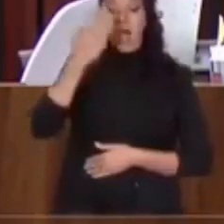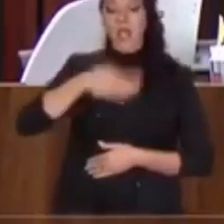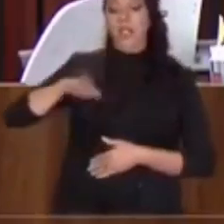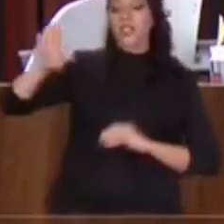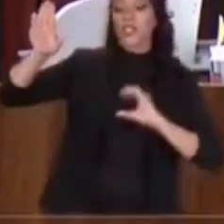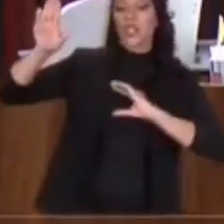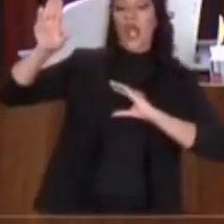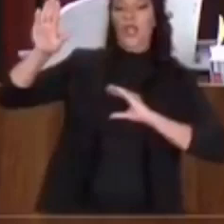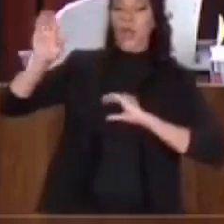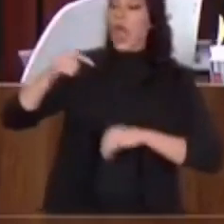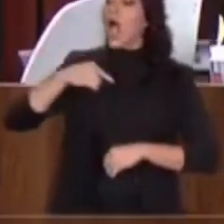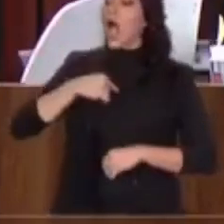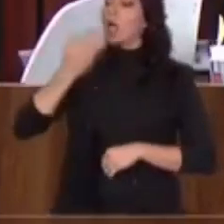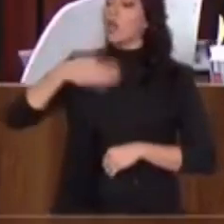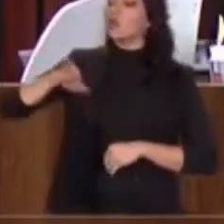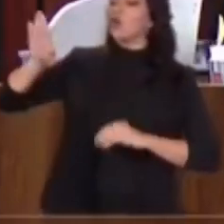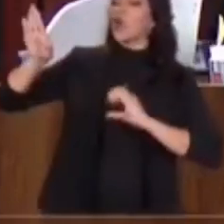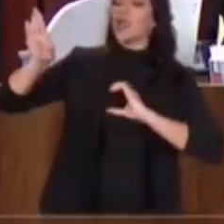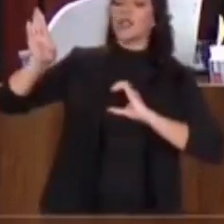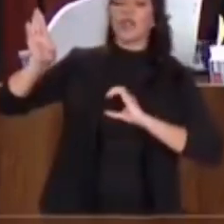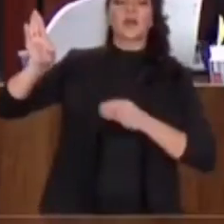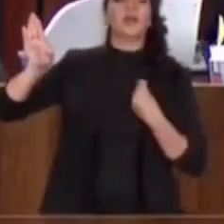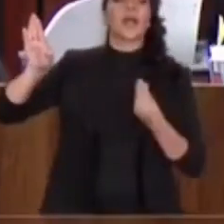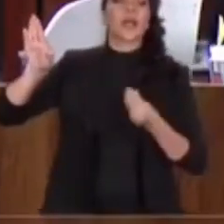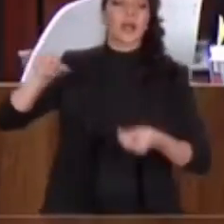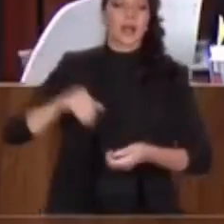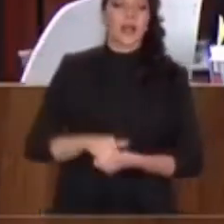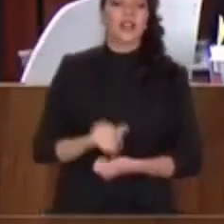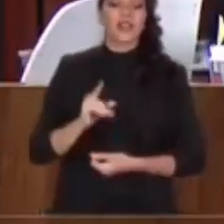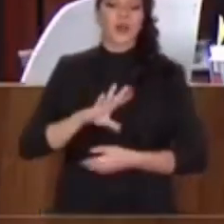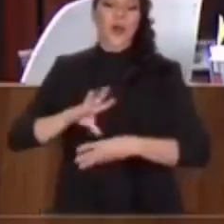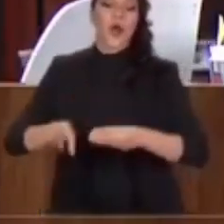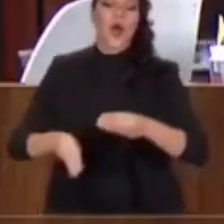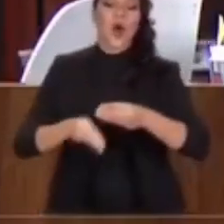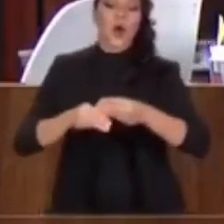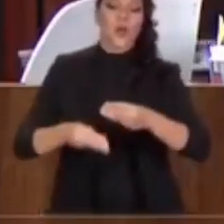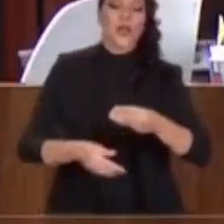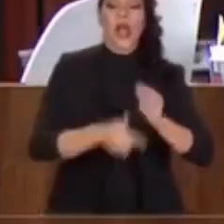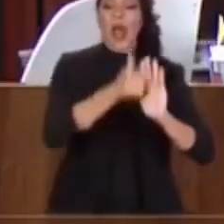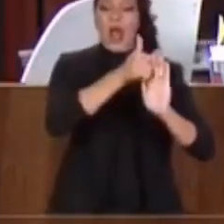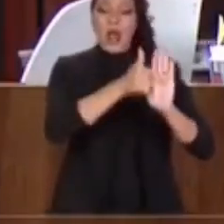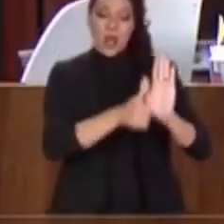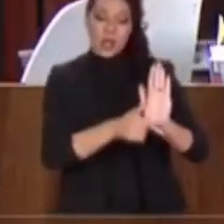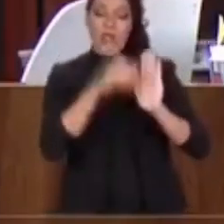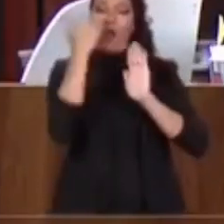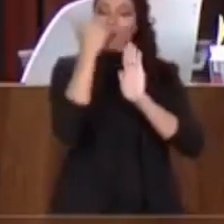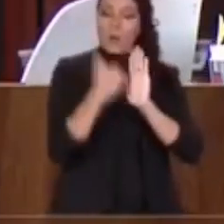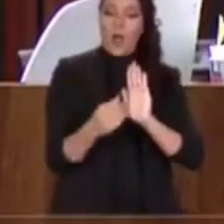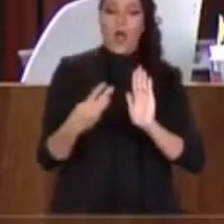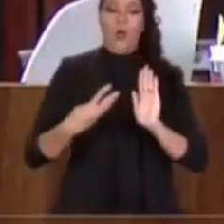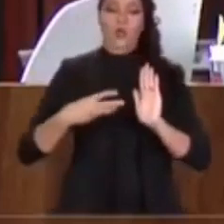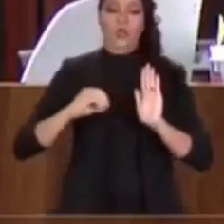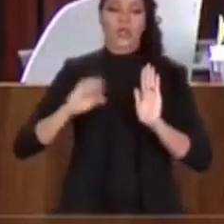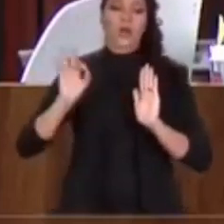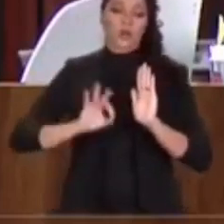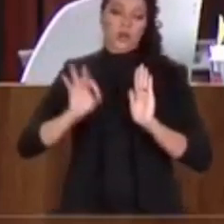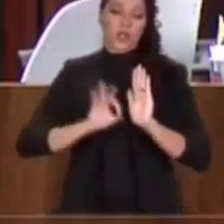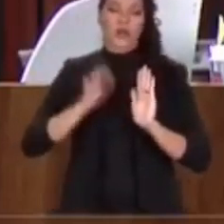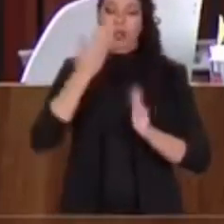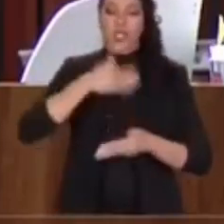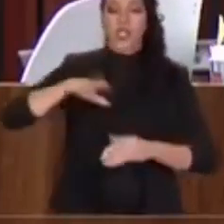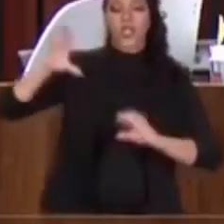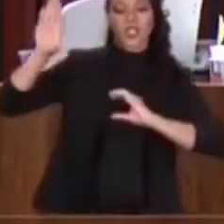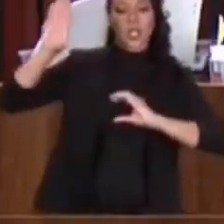para aqueles possam completar a lista e cumprir os 30% de